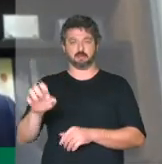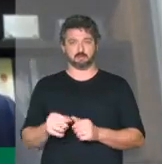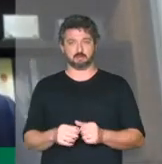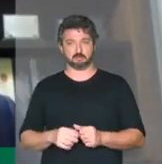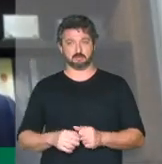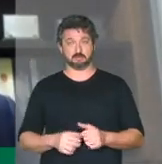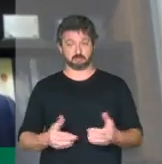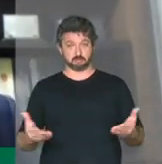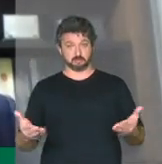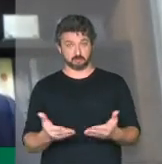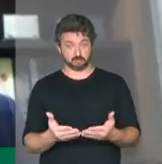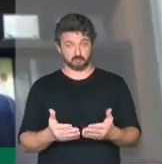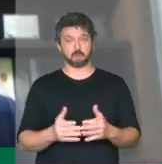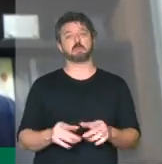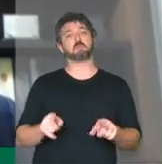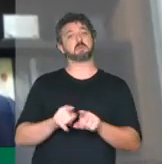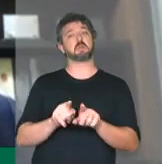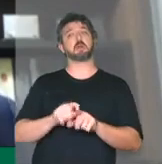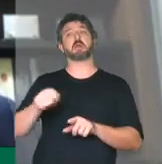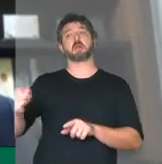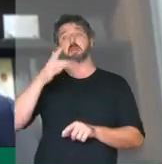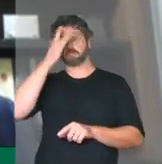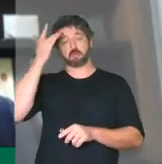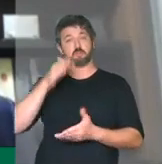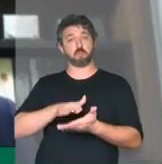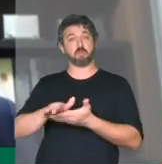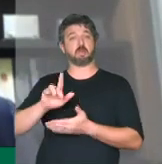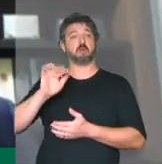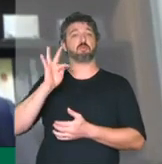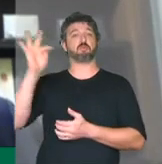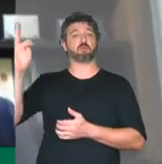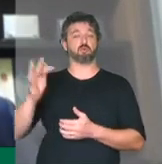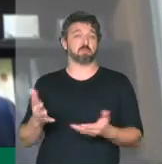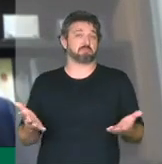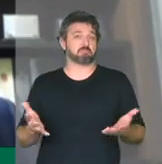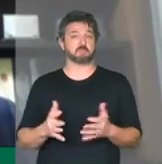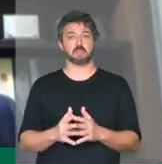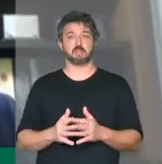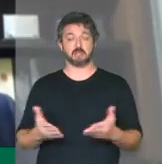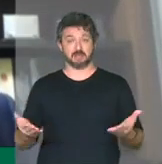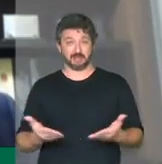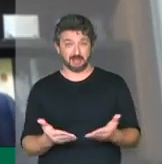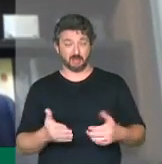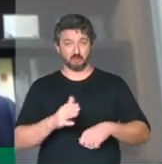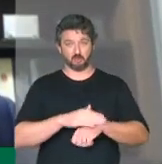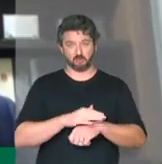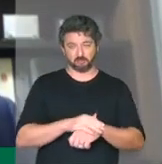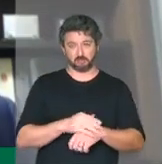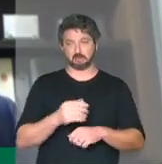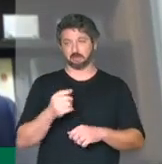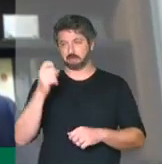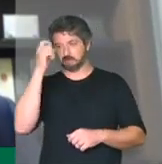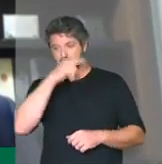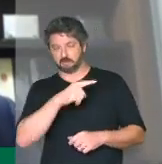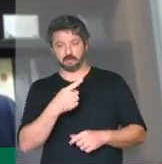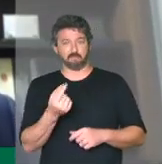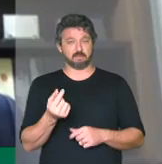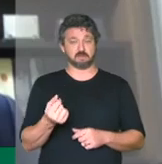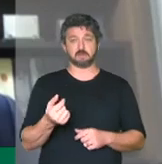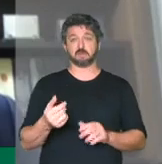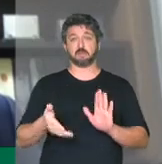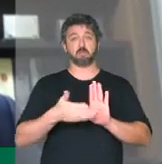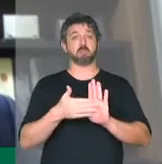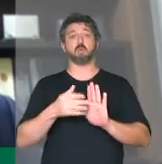agora ou os eventuais que venham a ser editados no futuro. Nesse momento de fragilidade financeira, essa